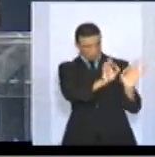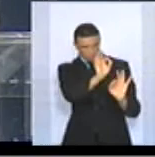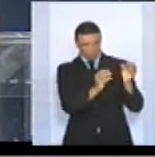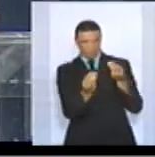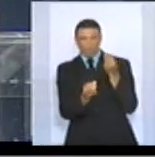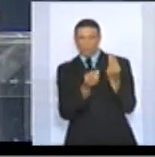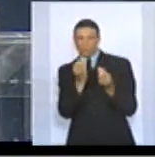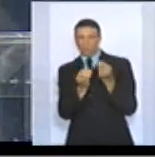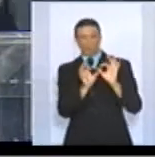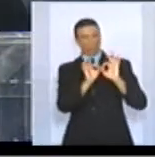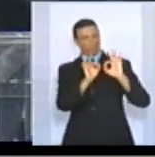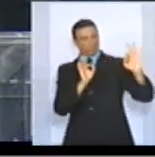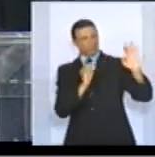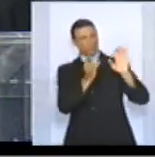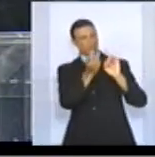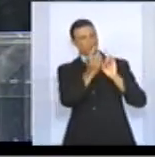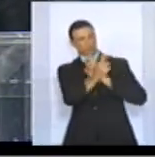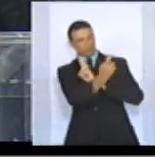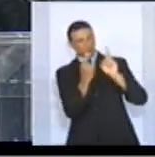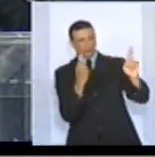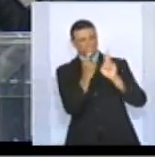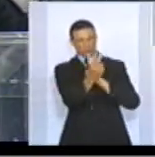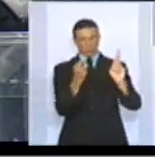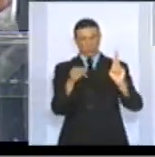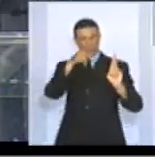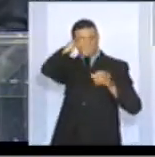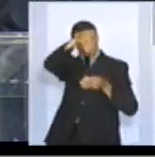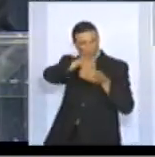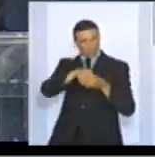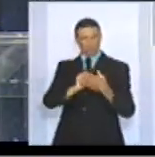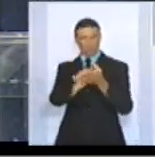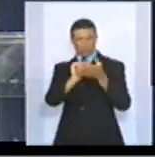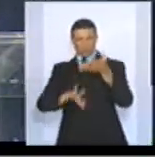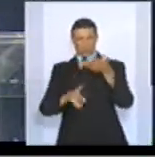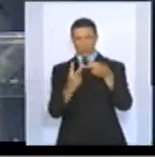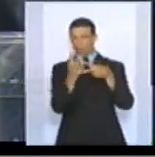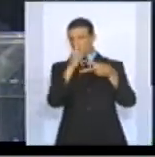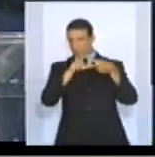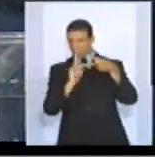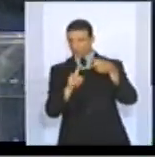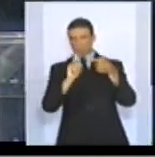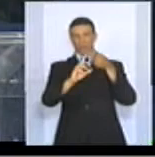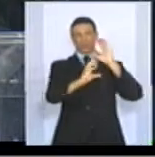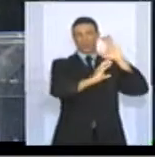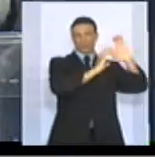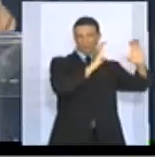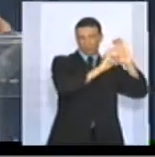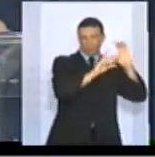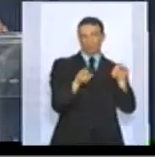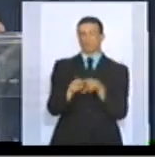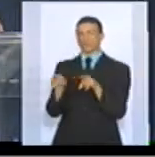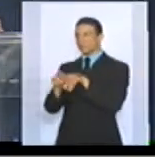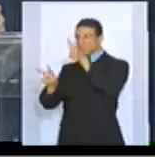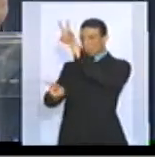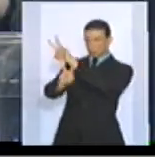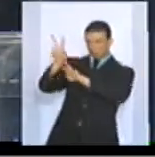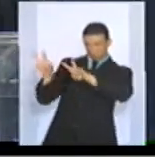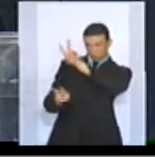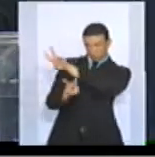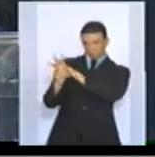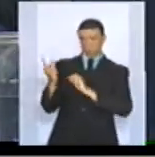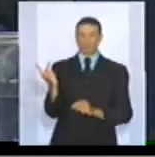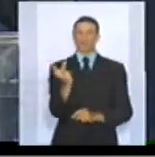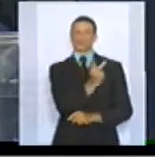serviço de televisão paga, em torno de 2 camadas de atividades, a camada de telecomunicações e a camada de audiovisual.